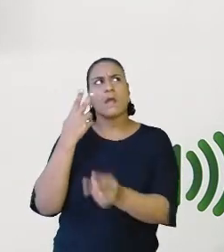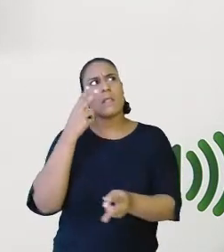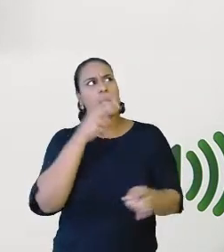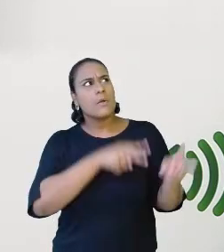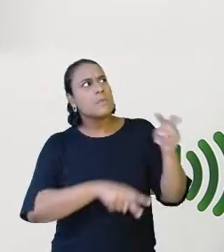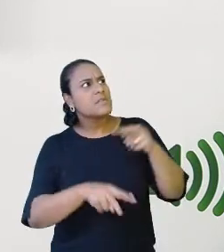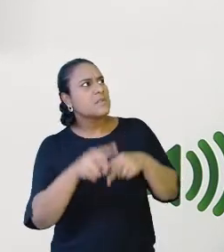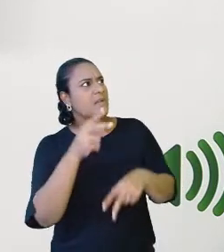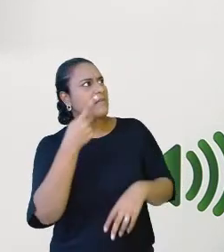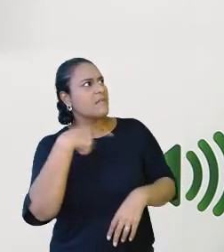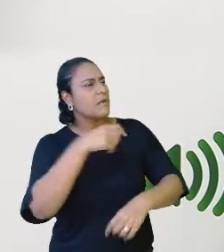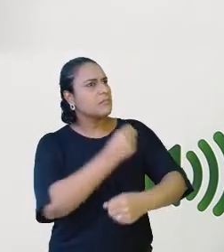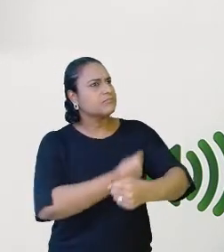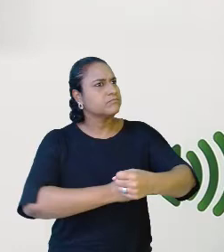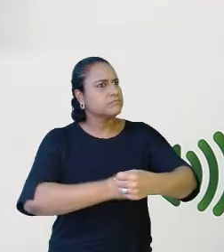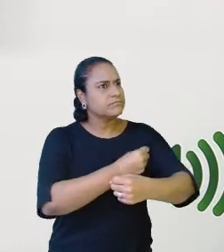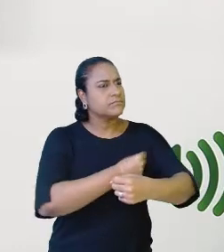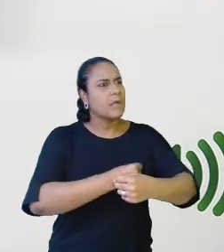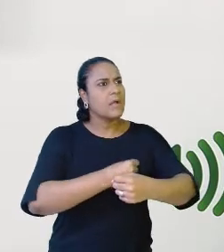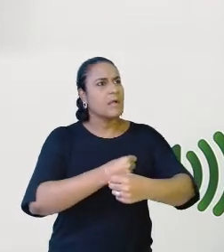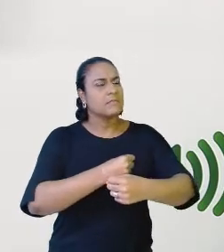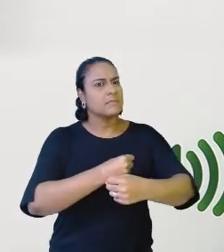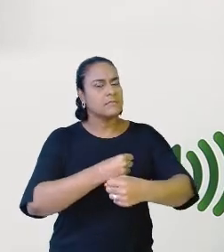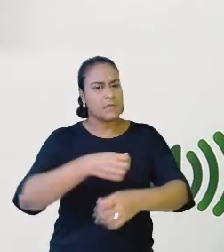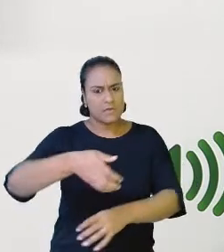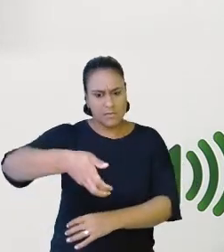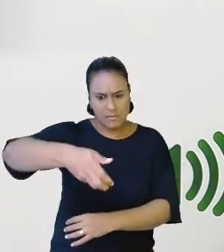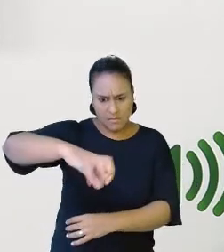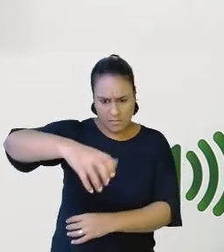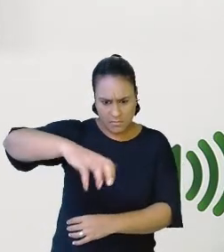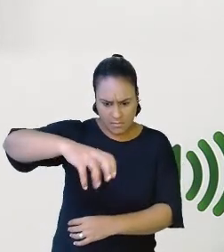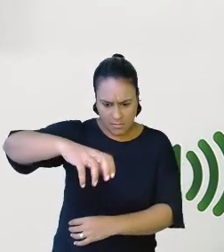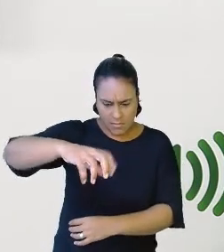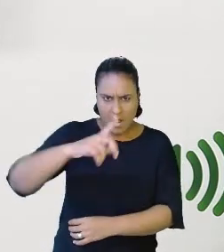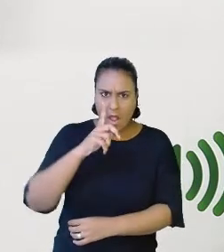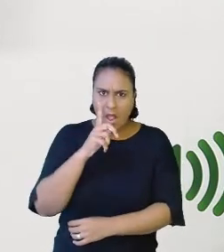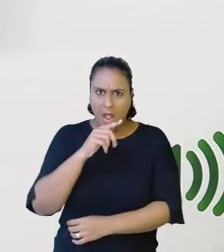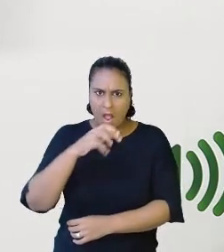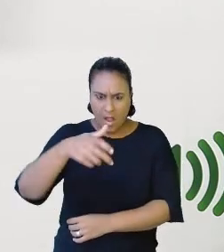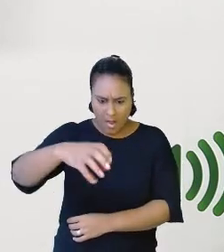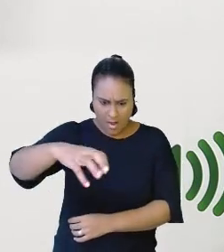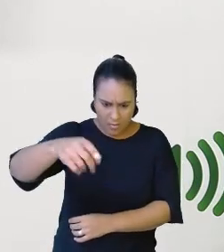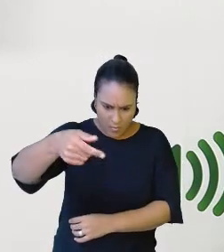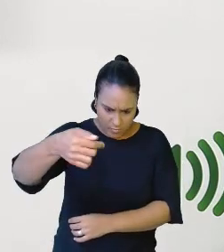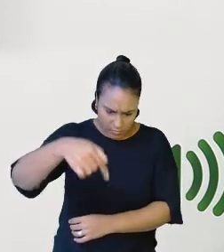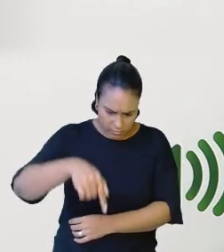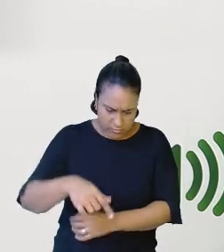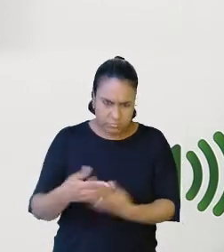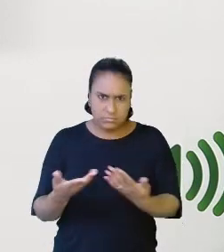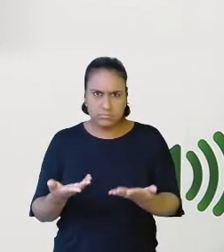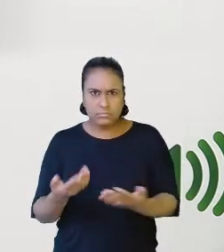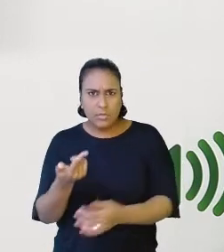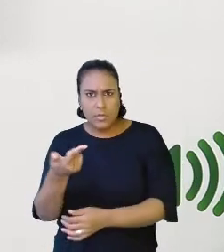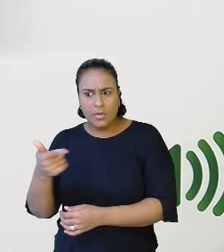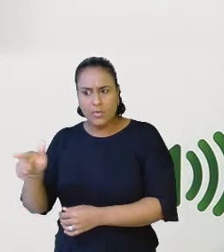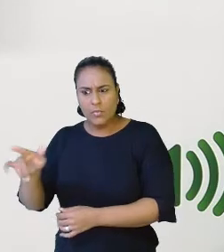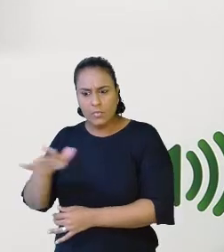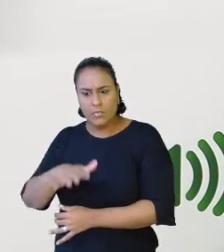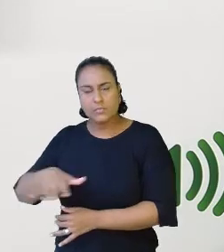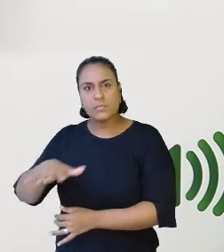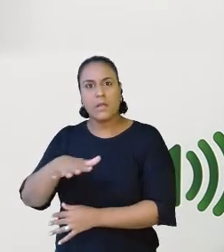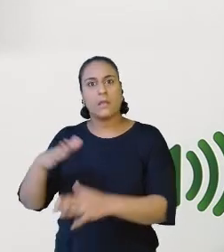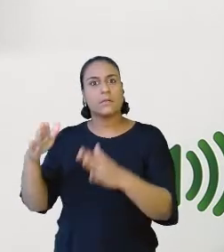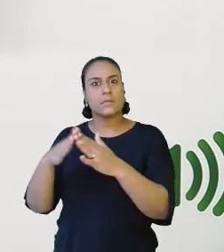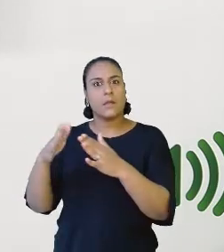na cozinha, na pia, você abre a torneira, e aí quando tem água sai ali a torneira, sai água. Em outros espaços da nossa casa,